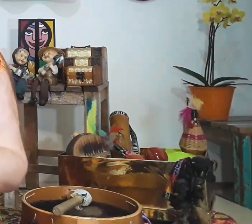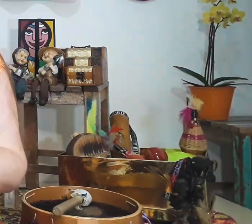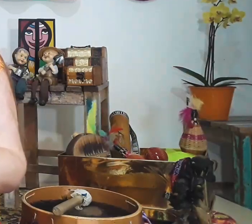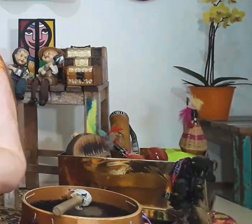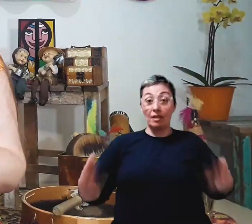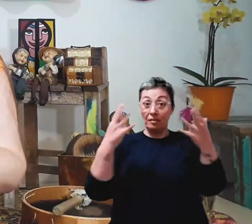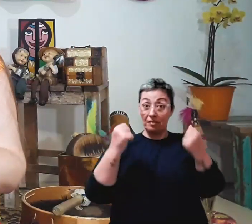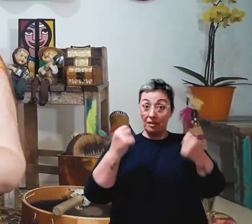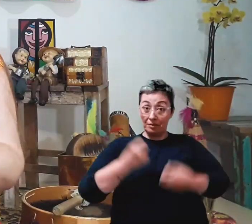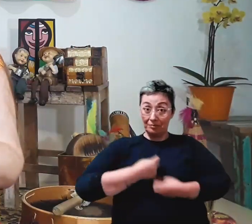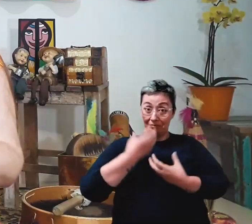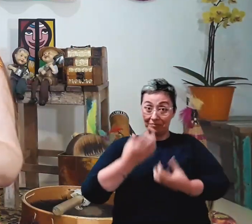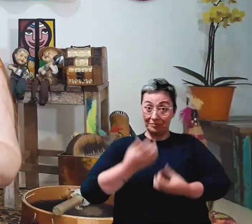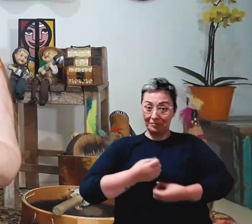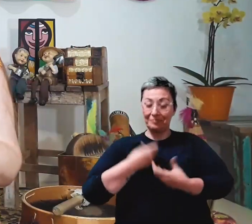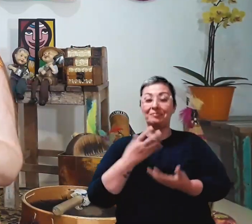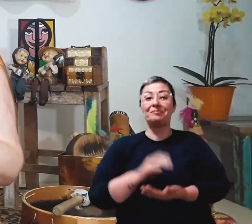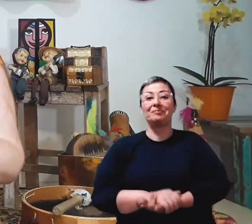Vamos recitar?